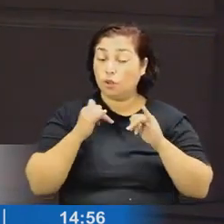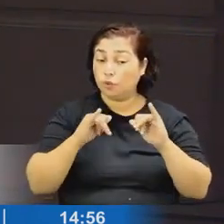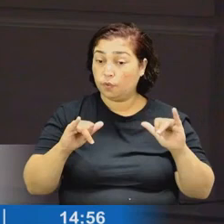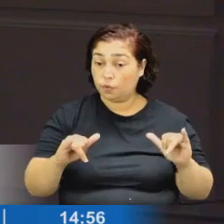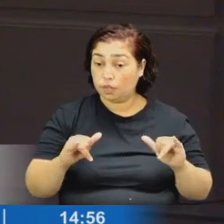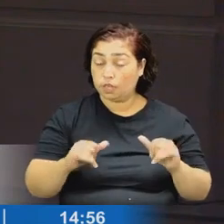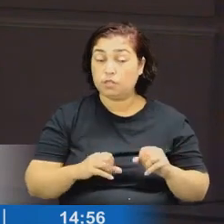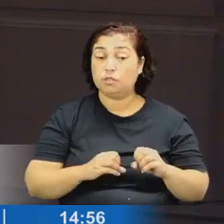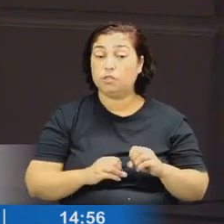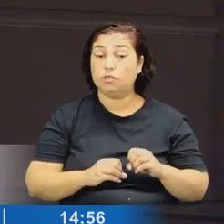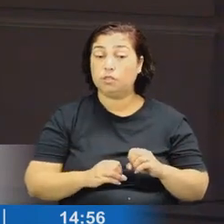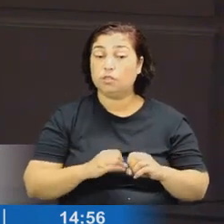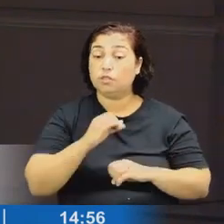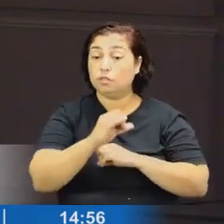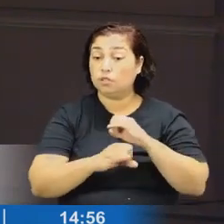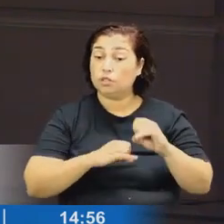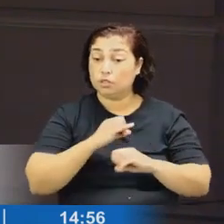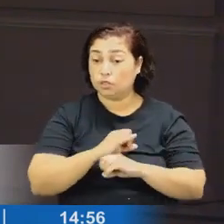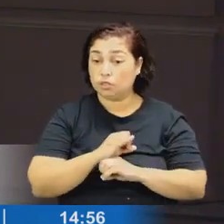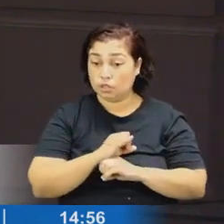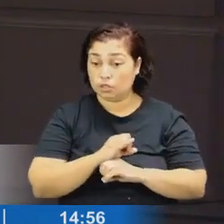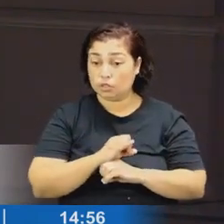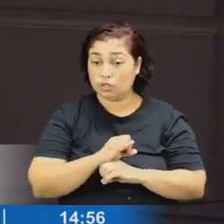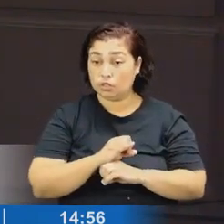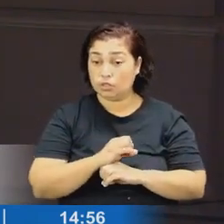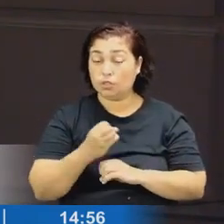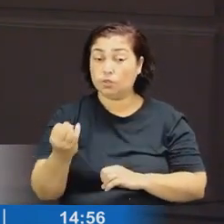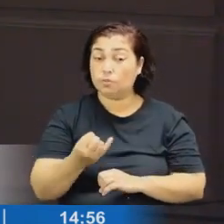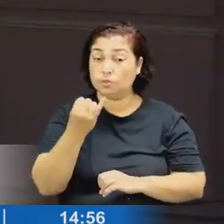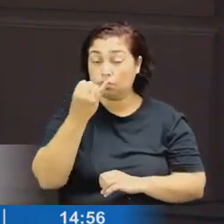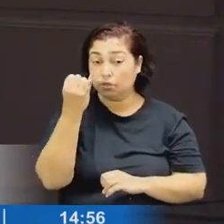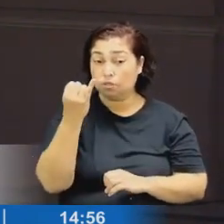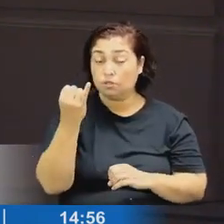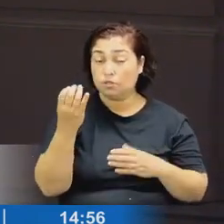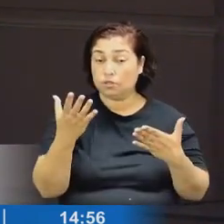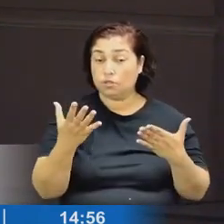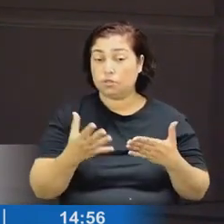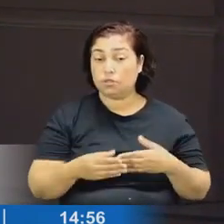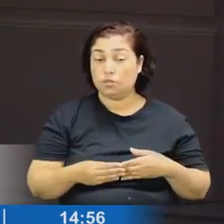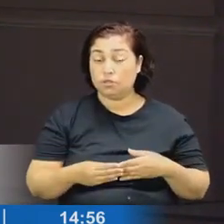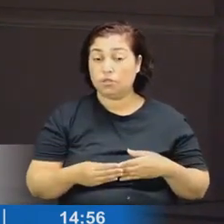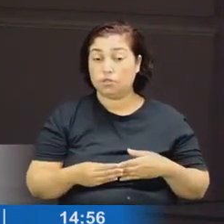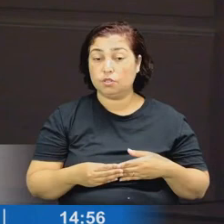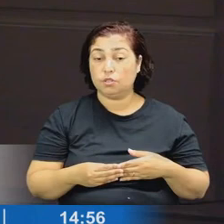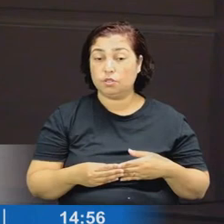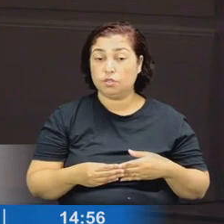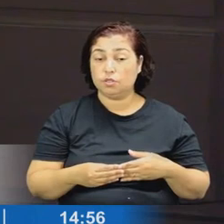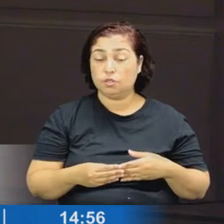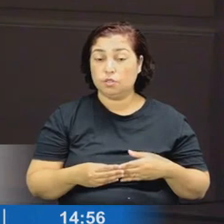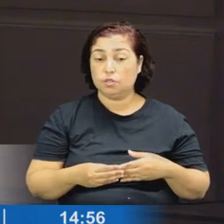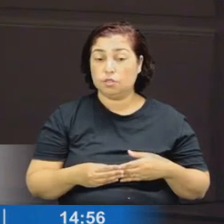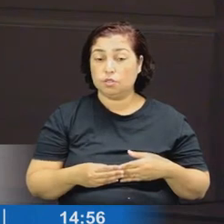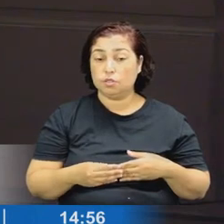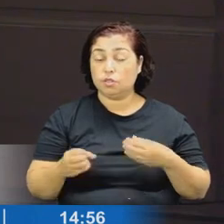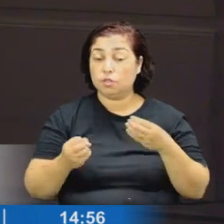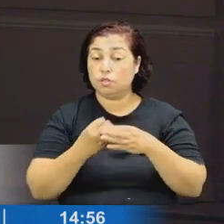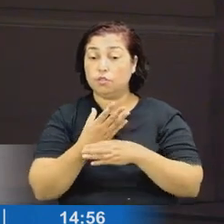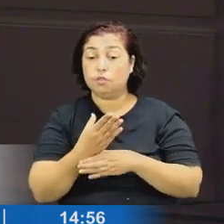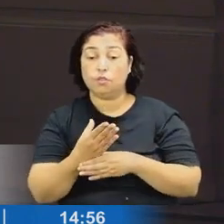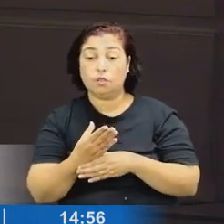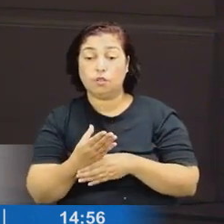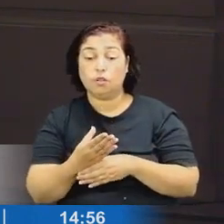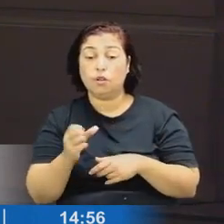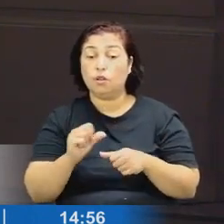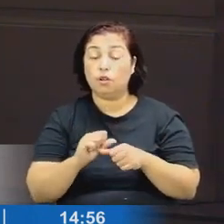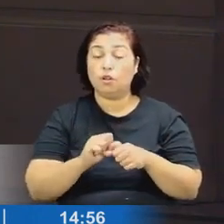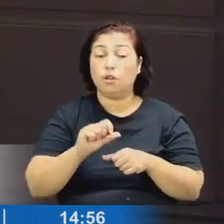na internet o ideal é impulsionar essas coisas né eu vou explicar como fica fica confusa assim ai a gente cria um evento é impulsiona o que né